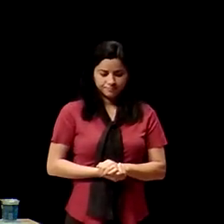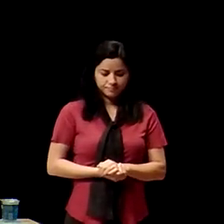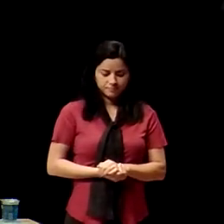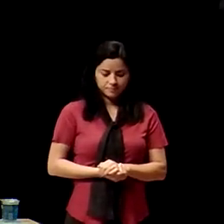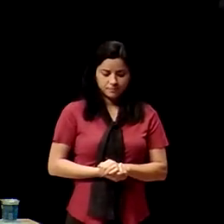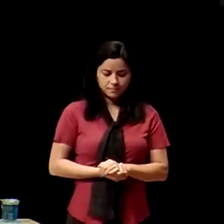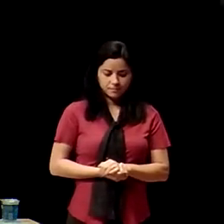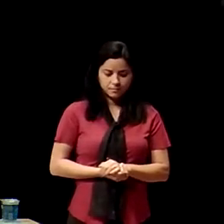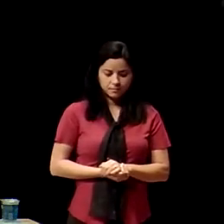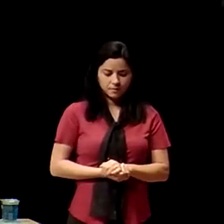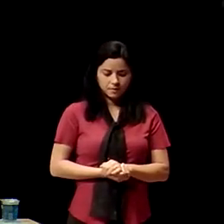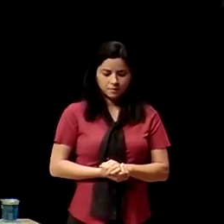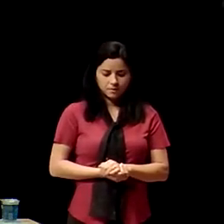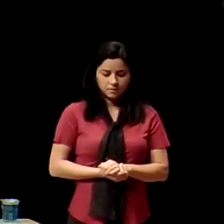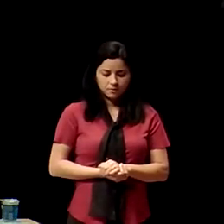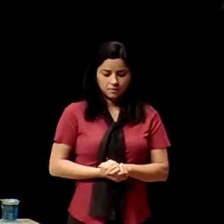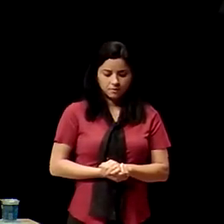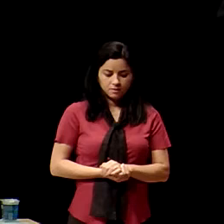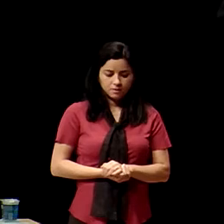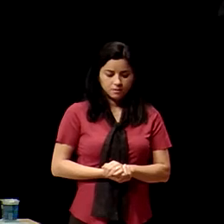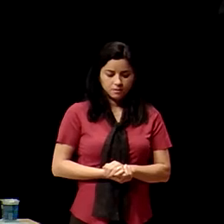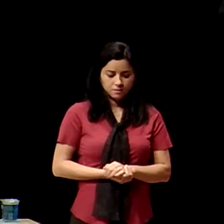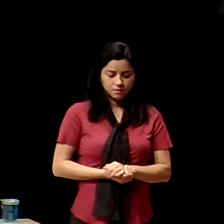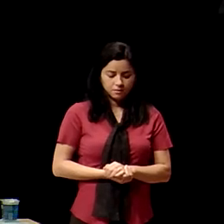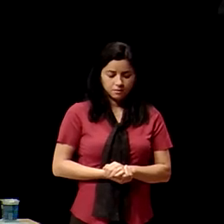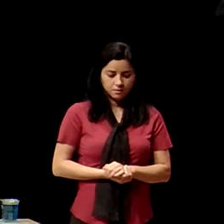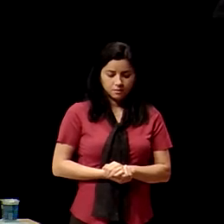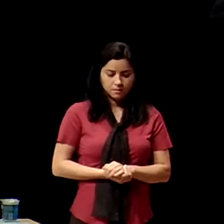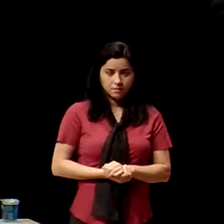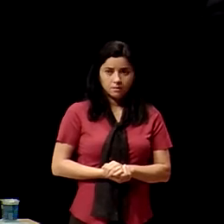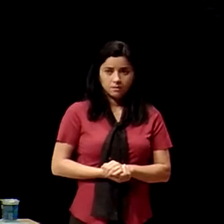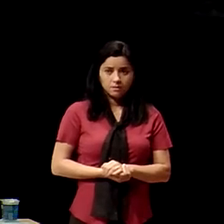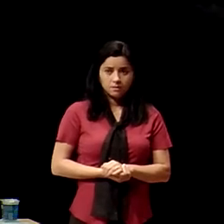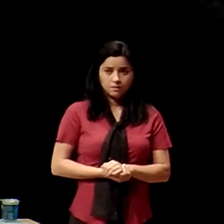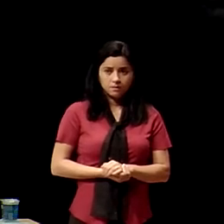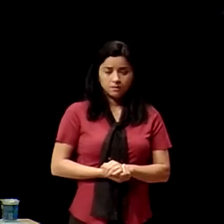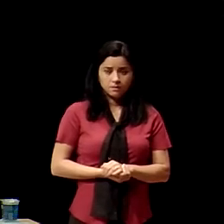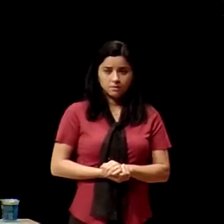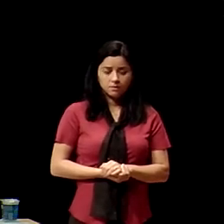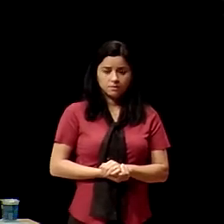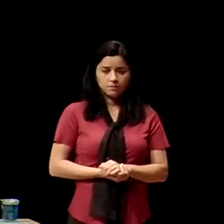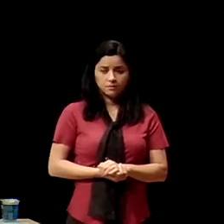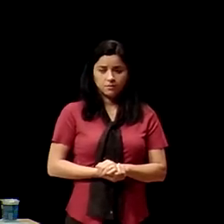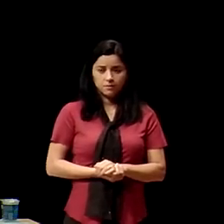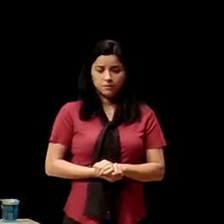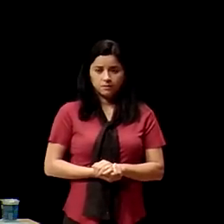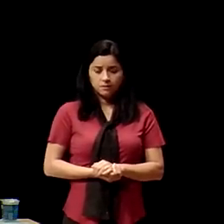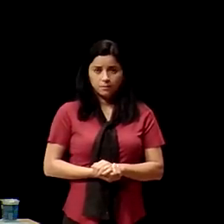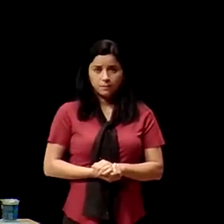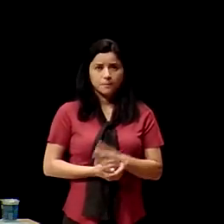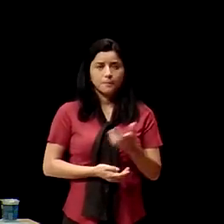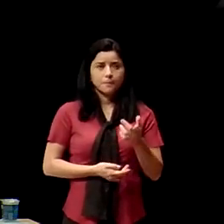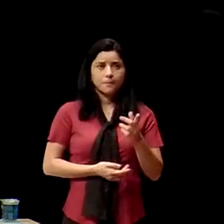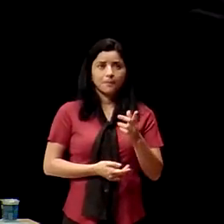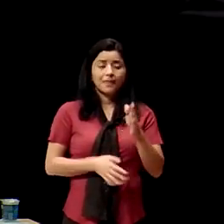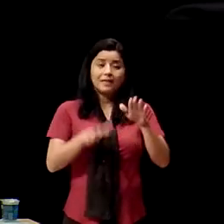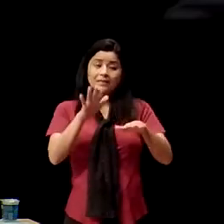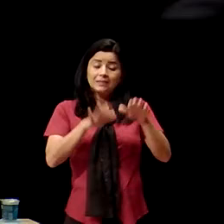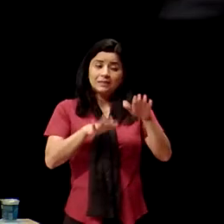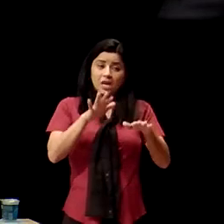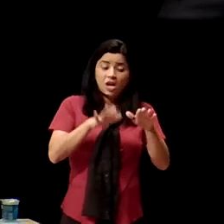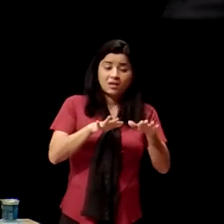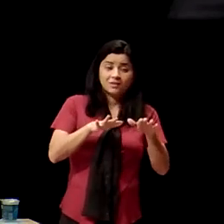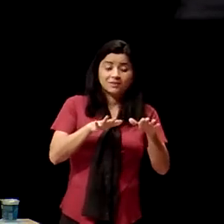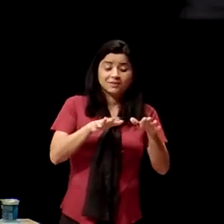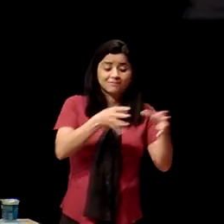by the social and political conditions where it takes place. E depende muito das